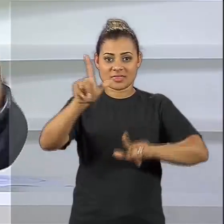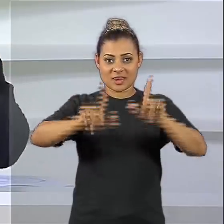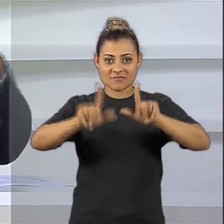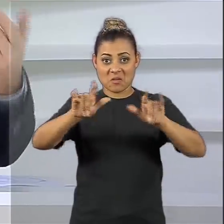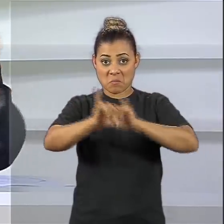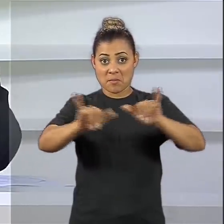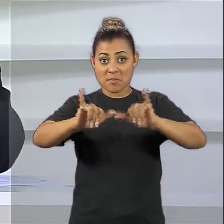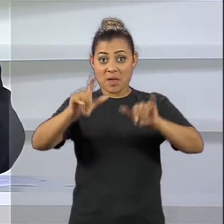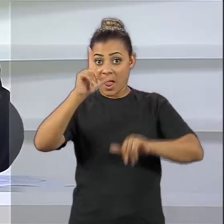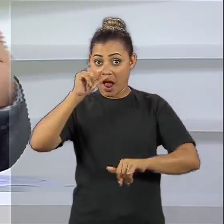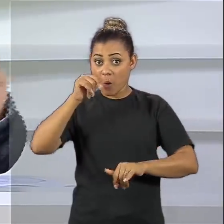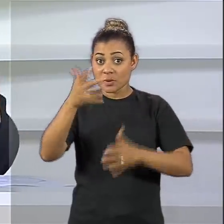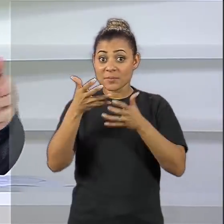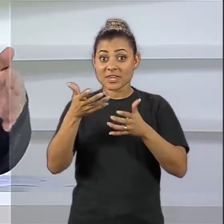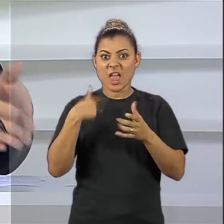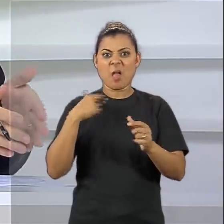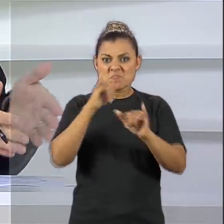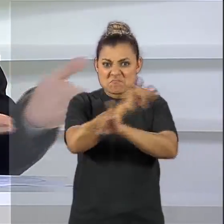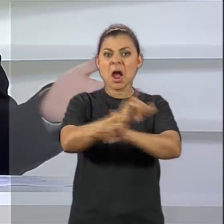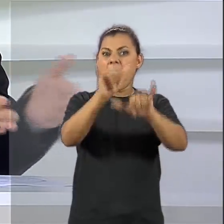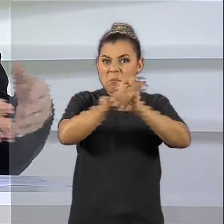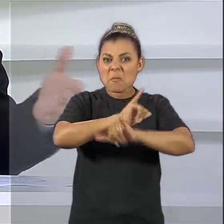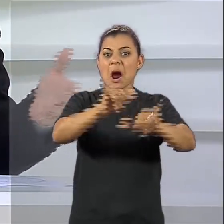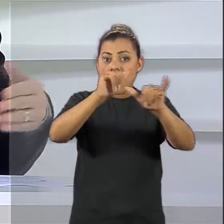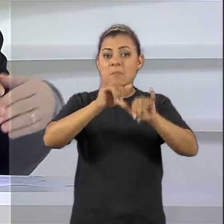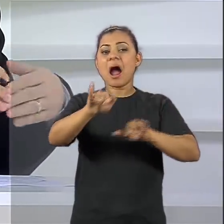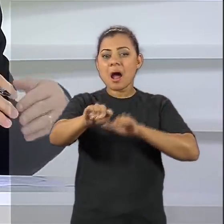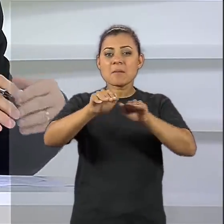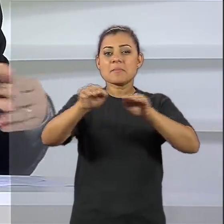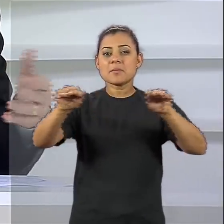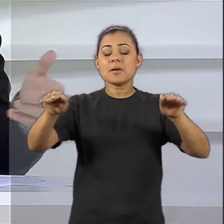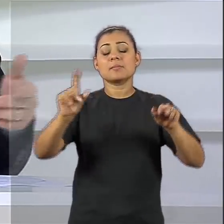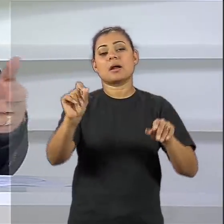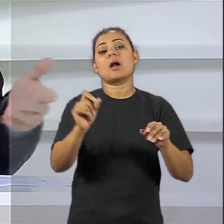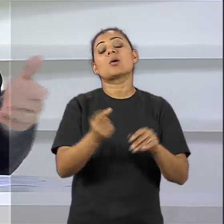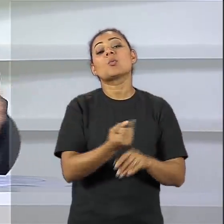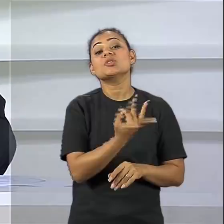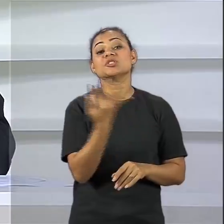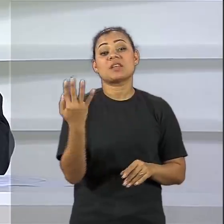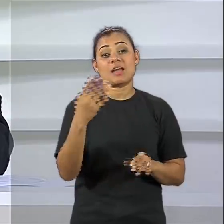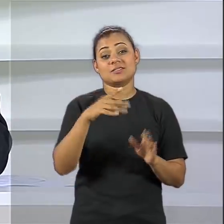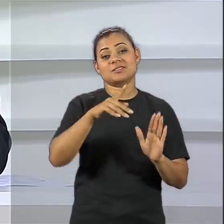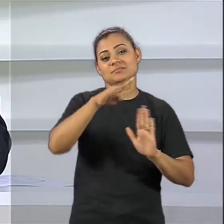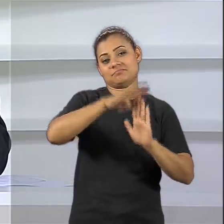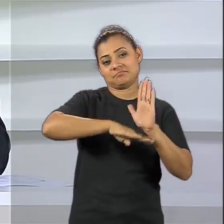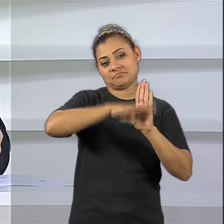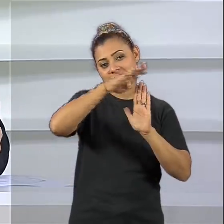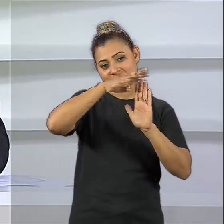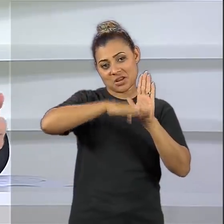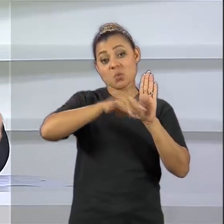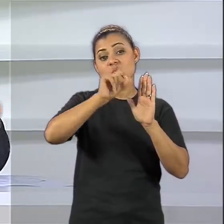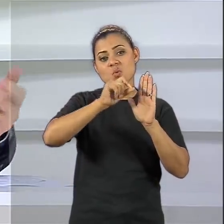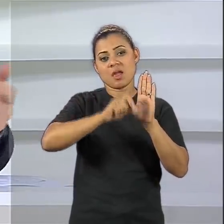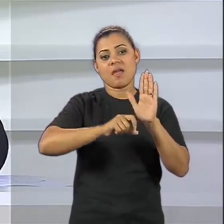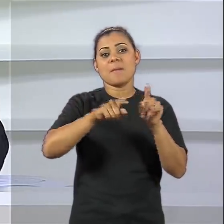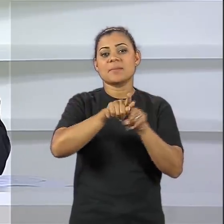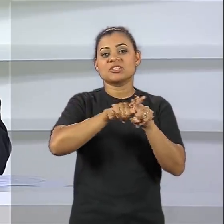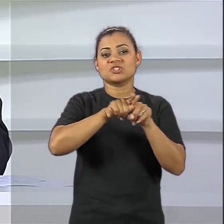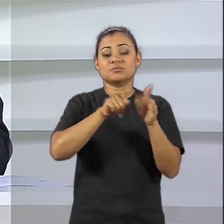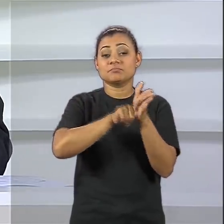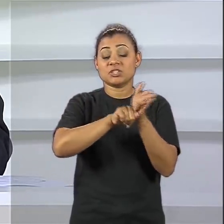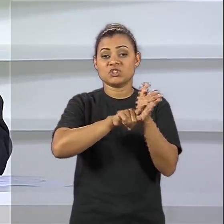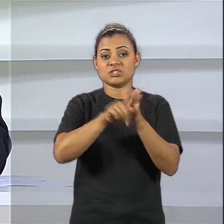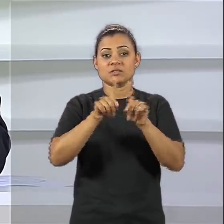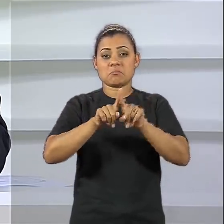ele reverteria essa tendência que ele está... Tendência nos números que ele está tendo de baixa, né? De 2%, 3%